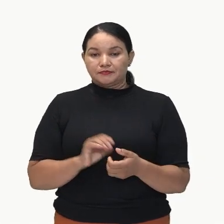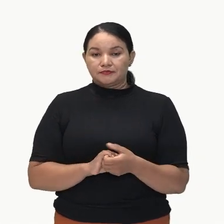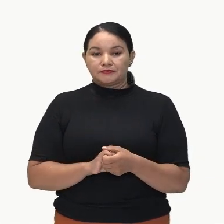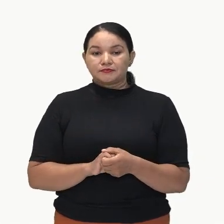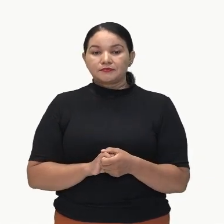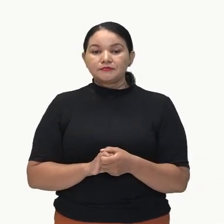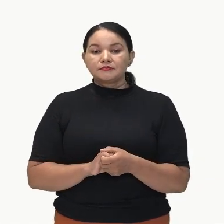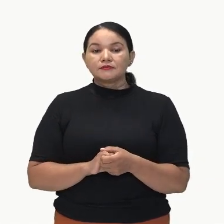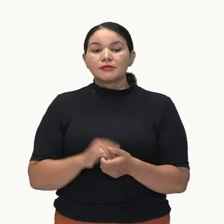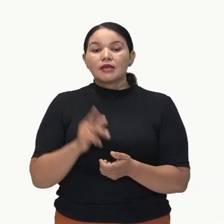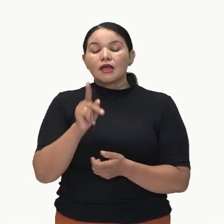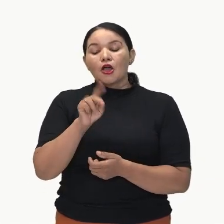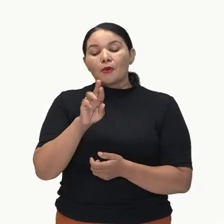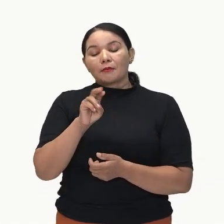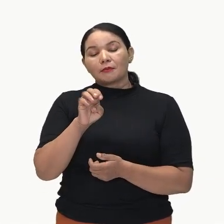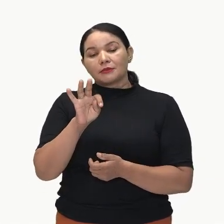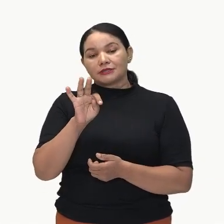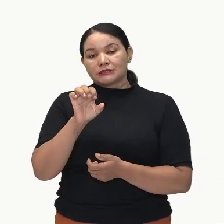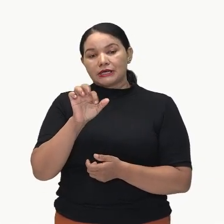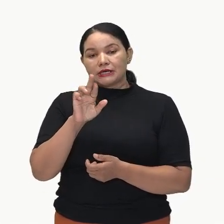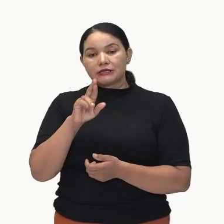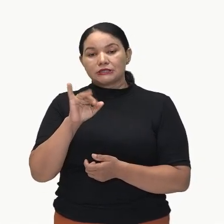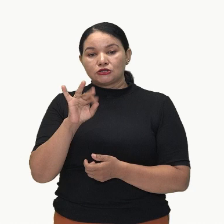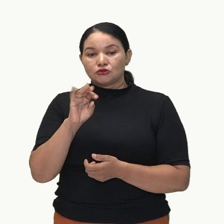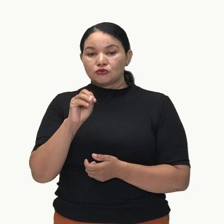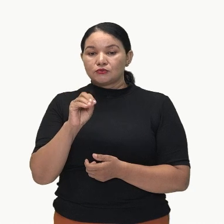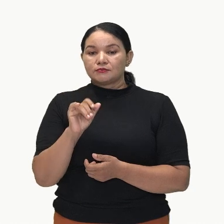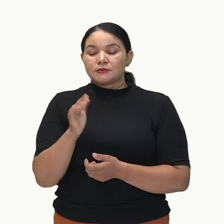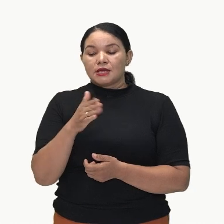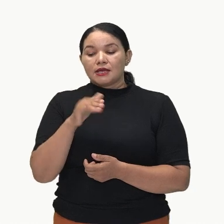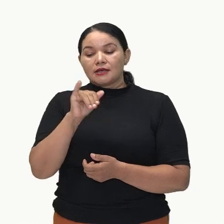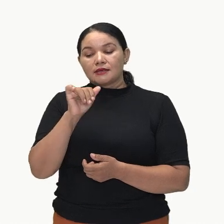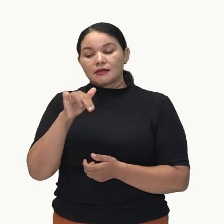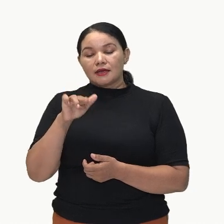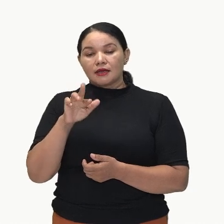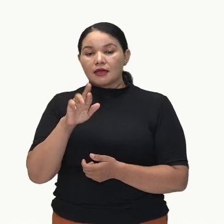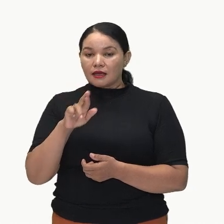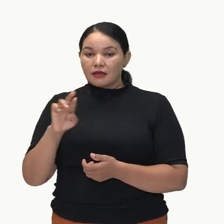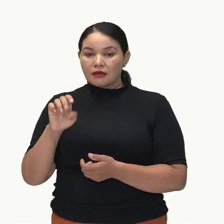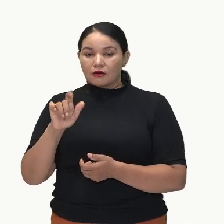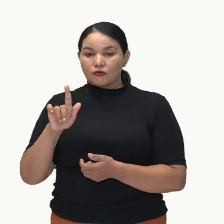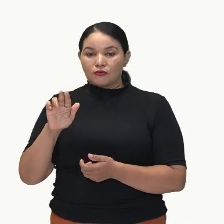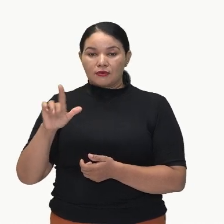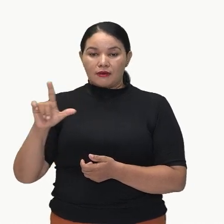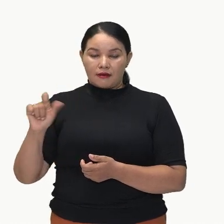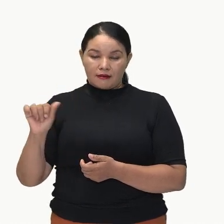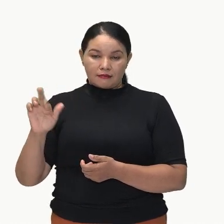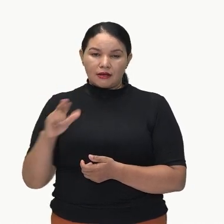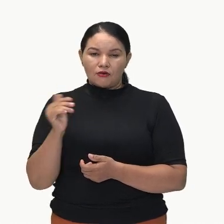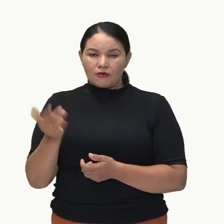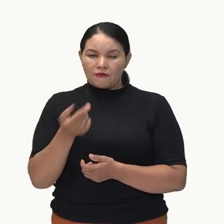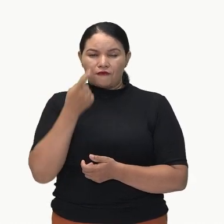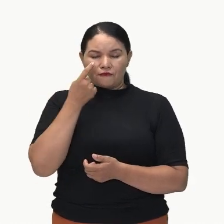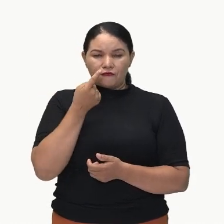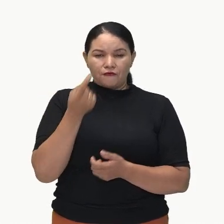pretérito indefinido irregular. Então, aqui nós vamos nos ater aos